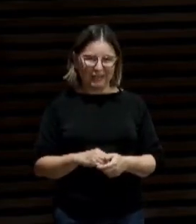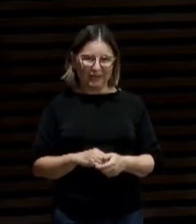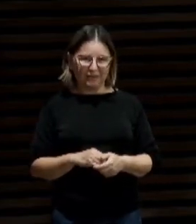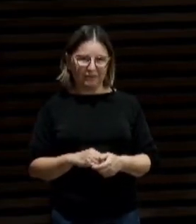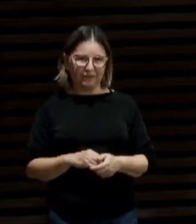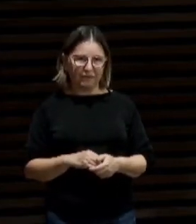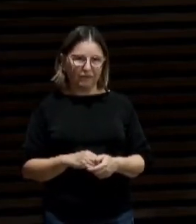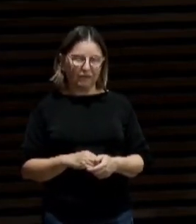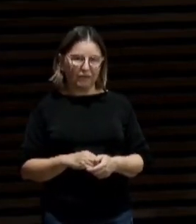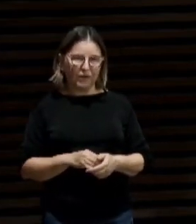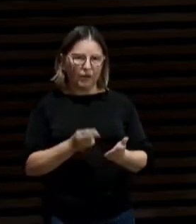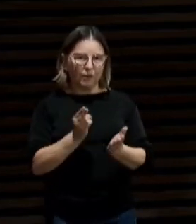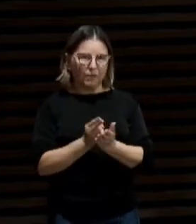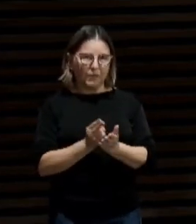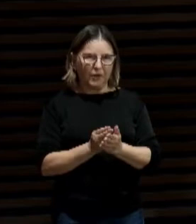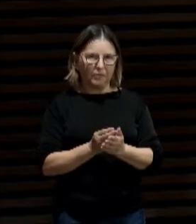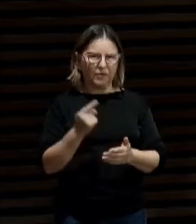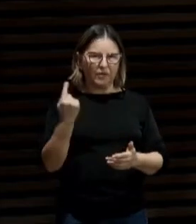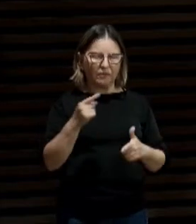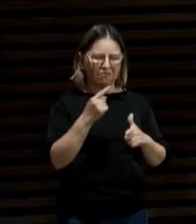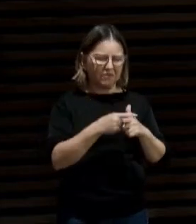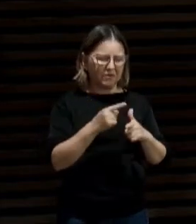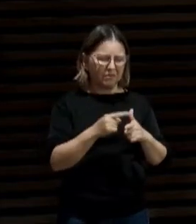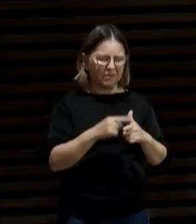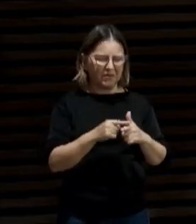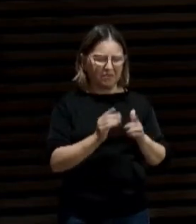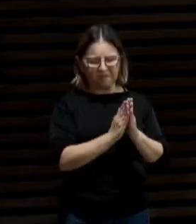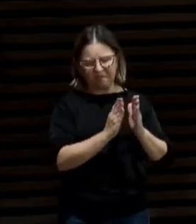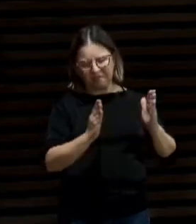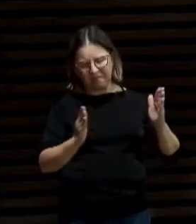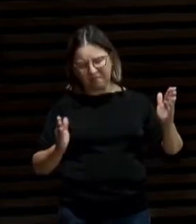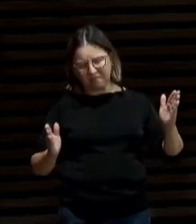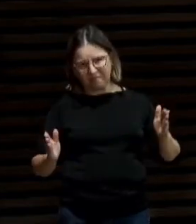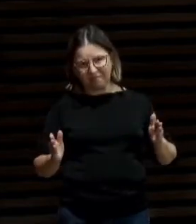Ainda que a sua tribulação dure a sua vida inteira, ela é momentânea.